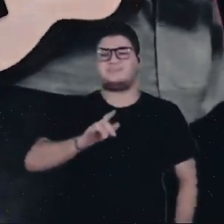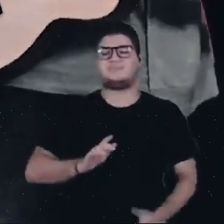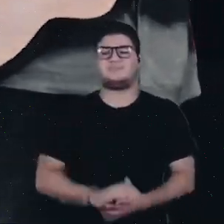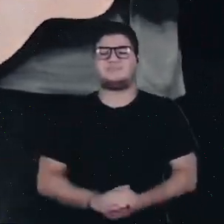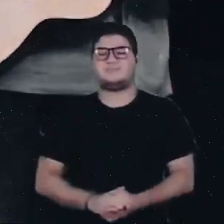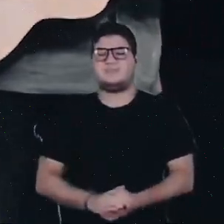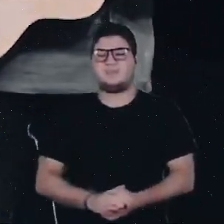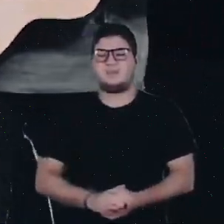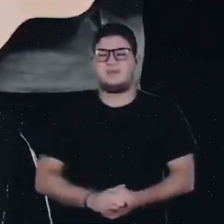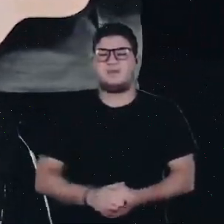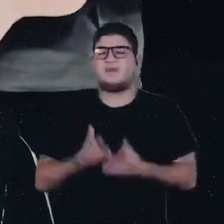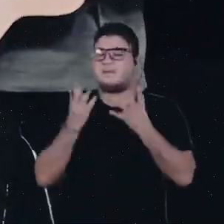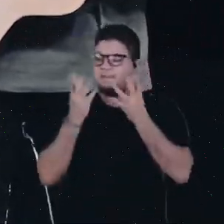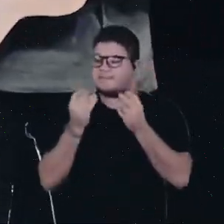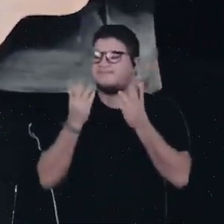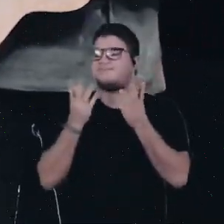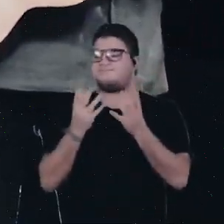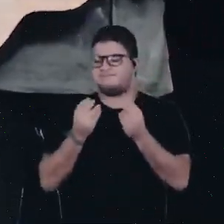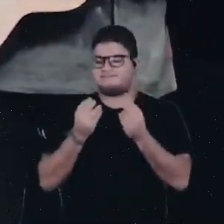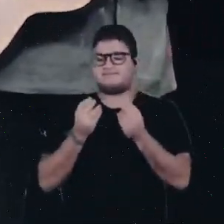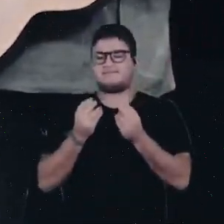isso faz